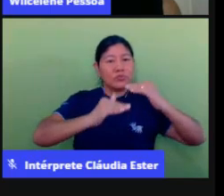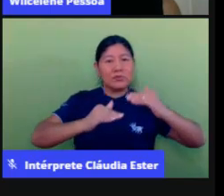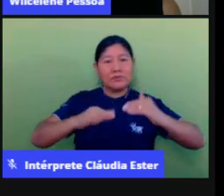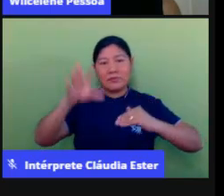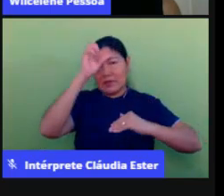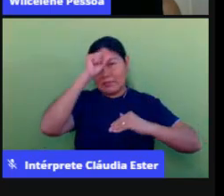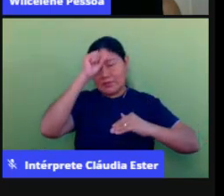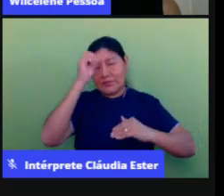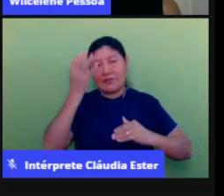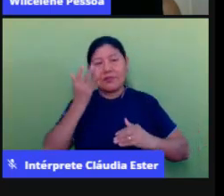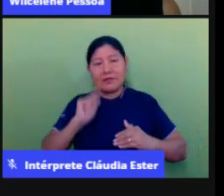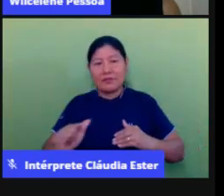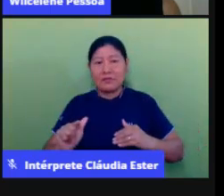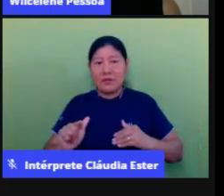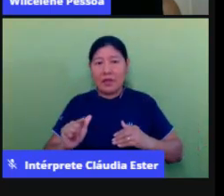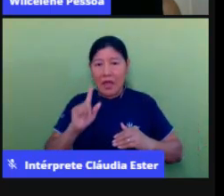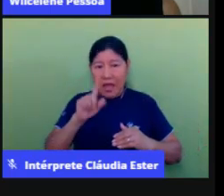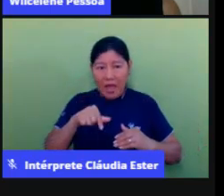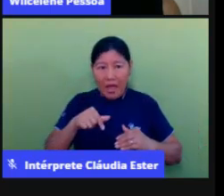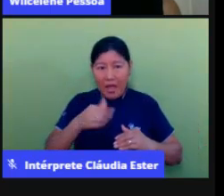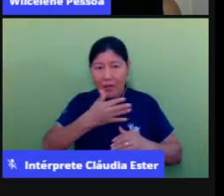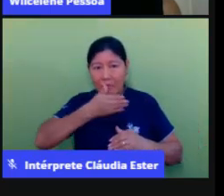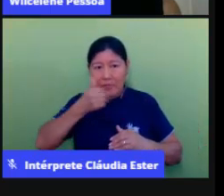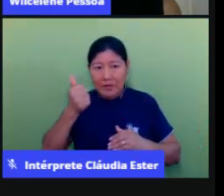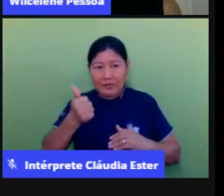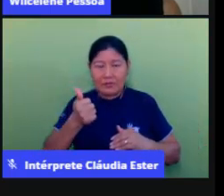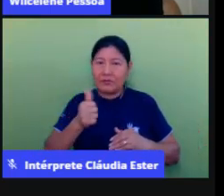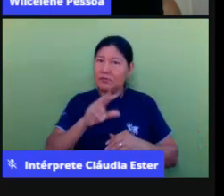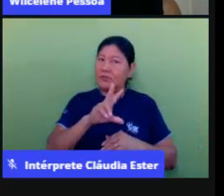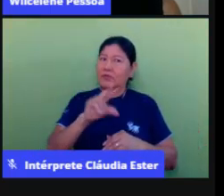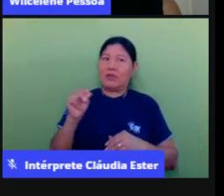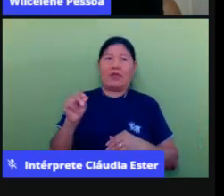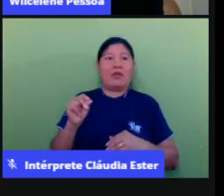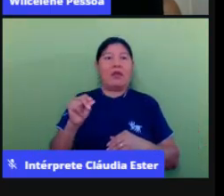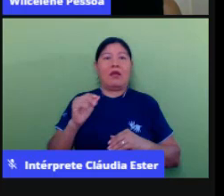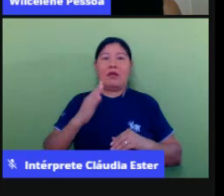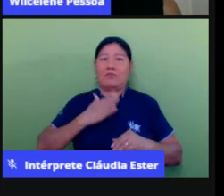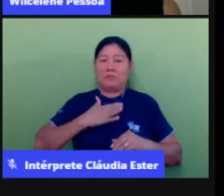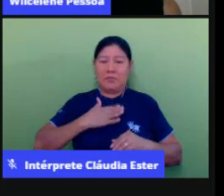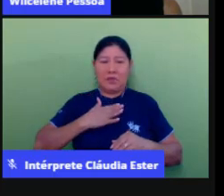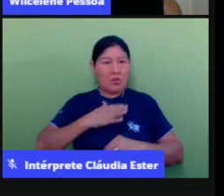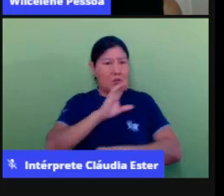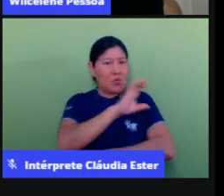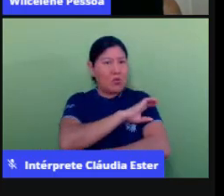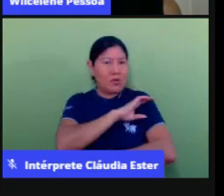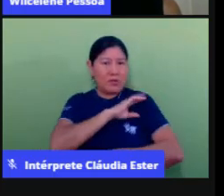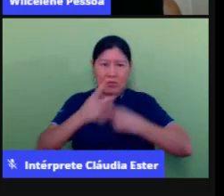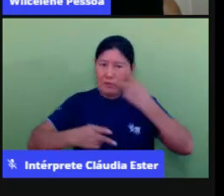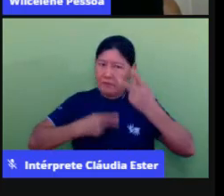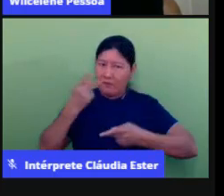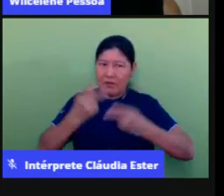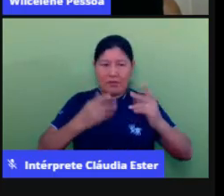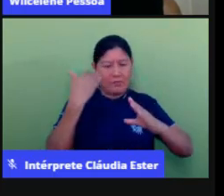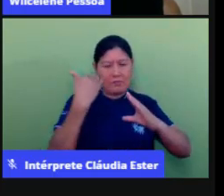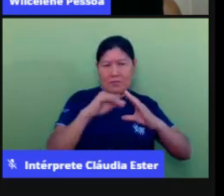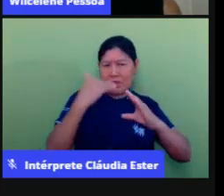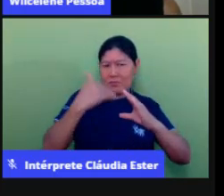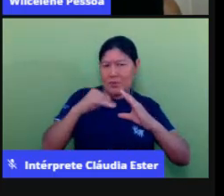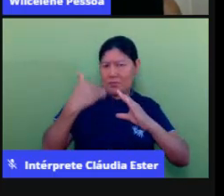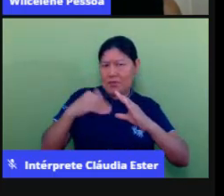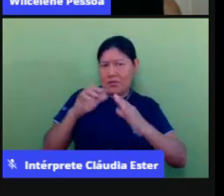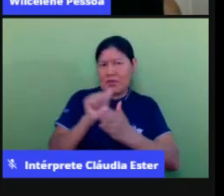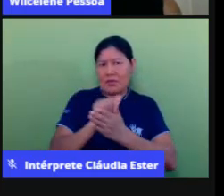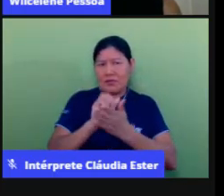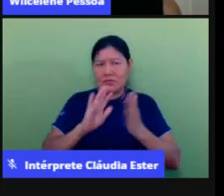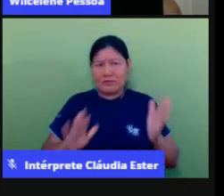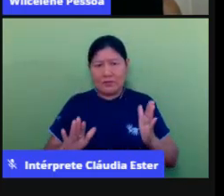é o melhor? Não, Mayara, mas a minha coordenadora mandou e está no meu pé. Todo dia eu tenho que ir lá e se eu não mandar um videozinho, e daí o